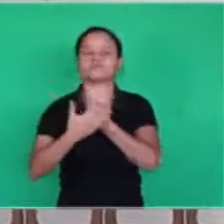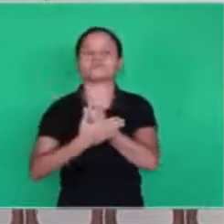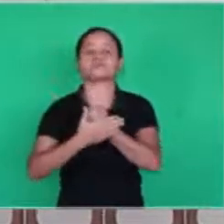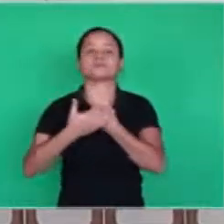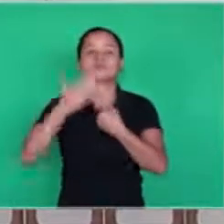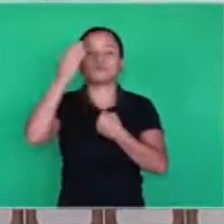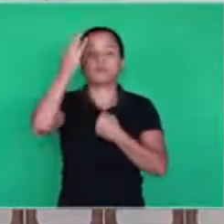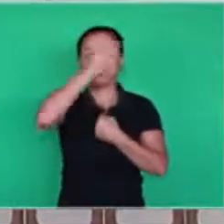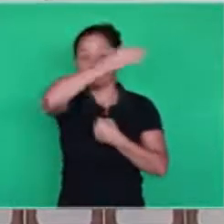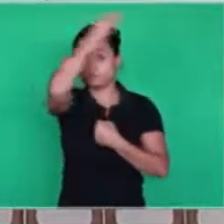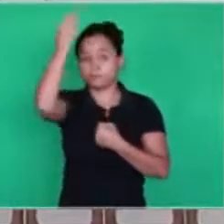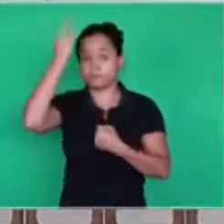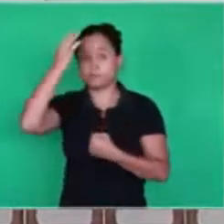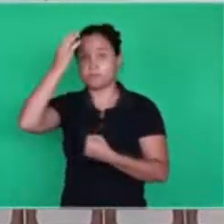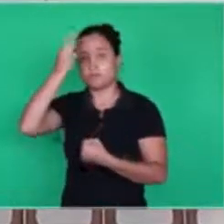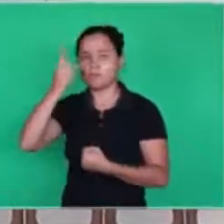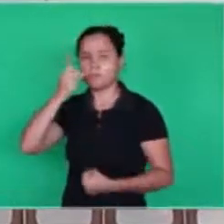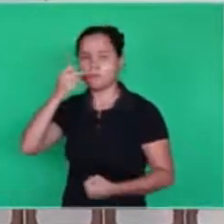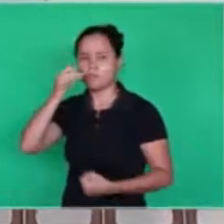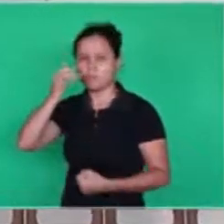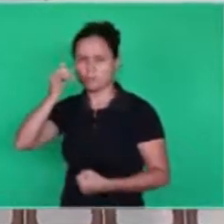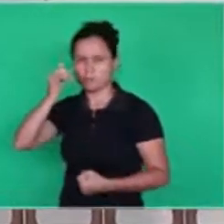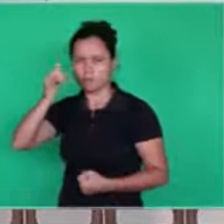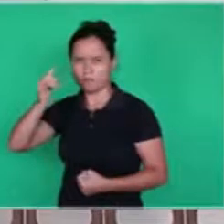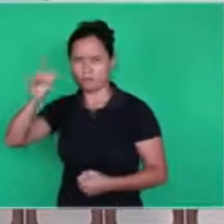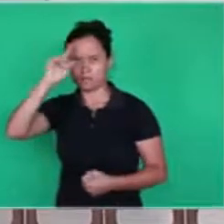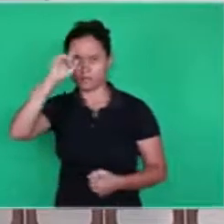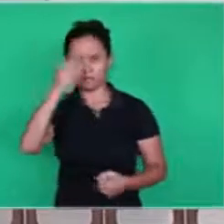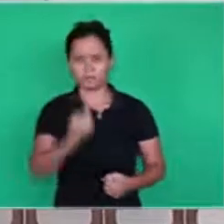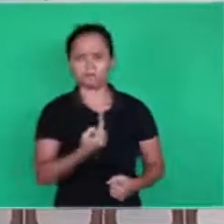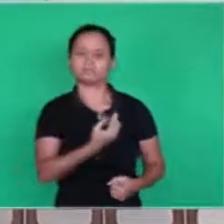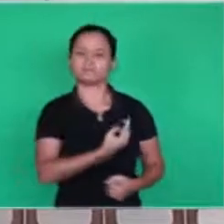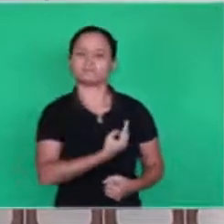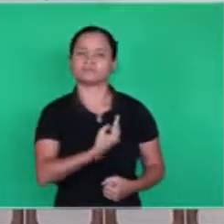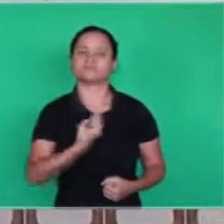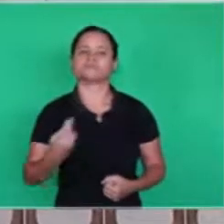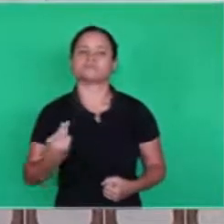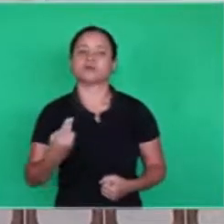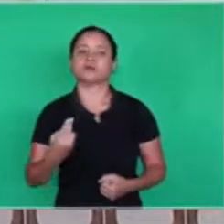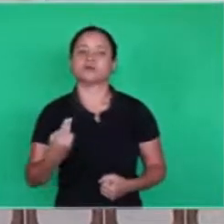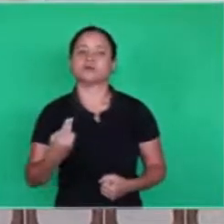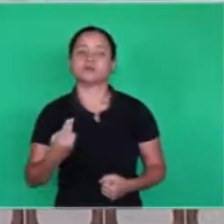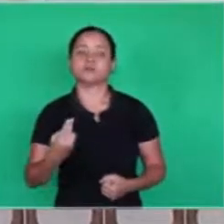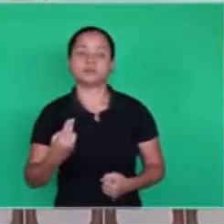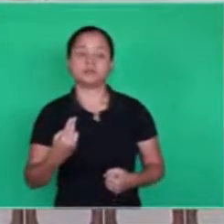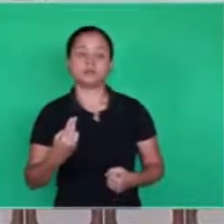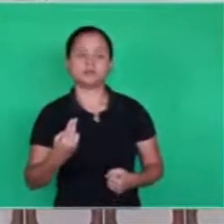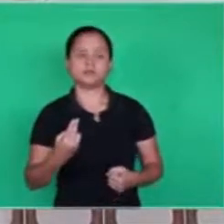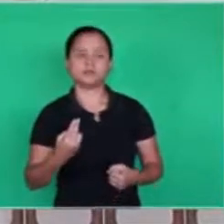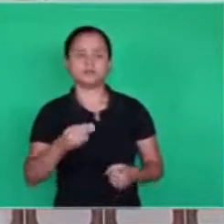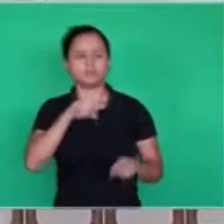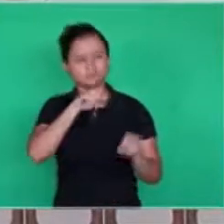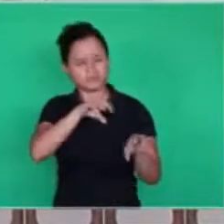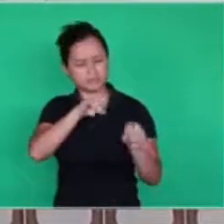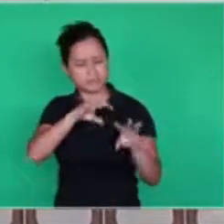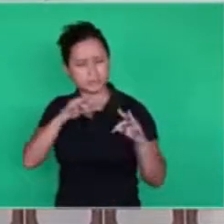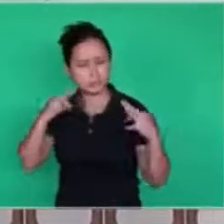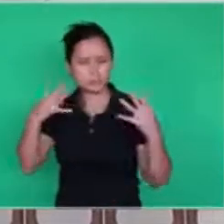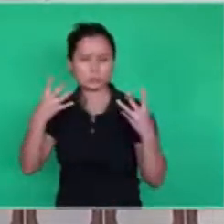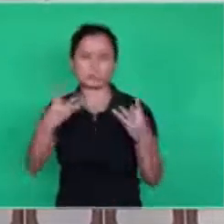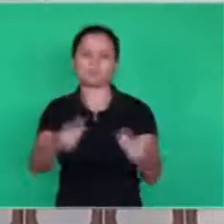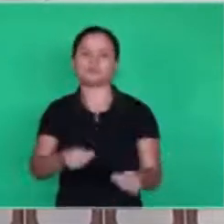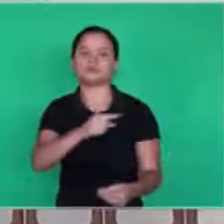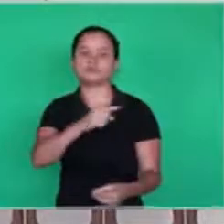Pai enviará em meu nome, esse vos ensinará todas as coisas e vos fará lembrar de